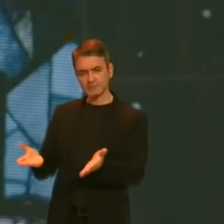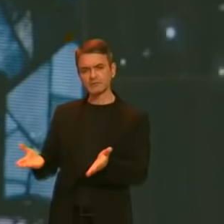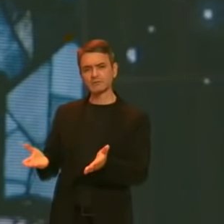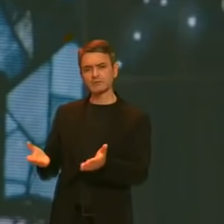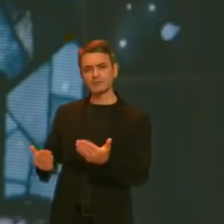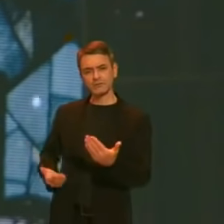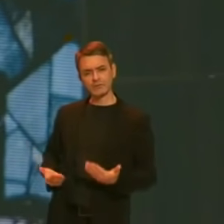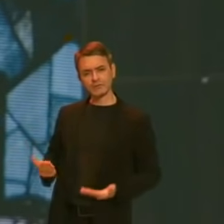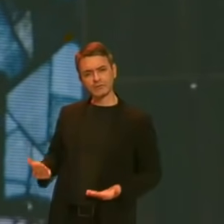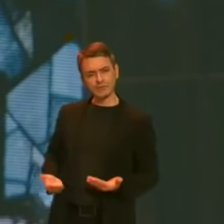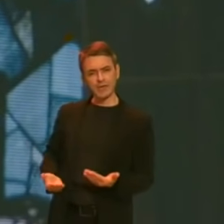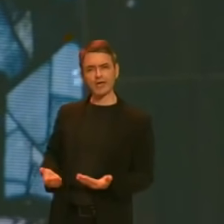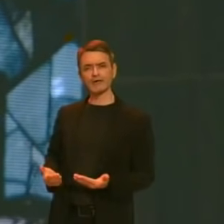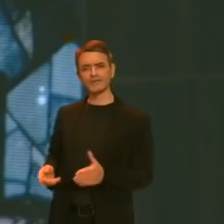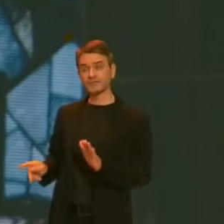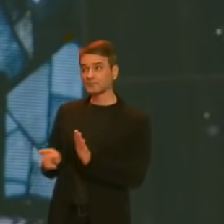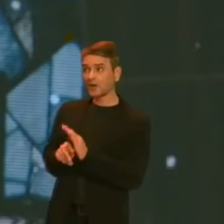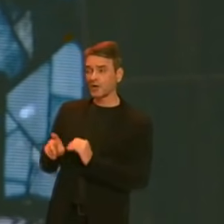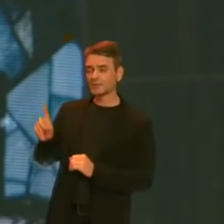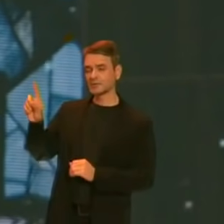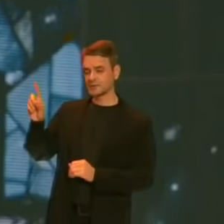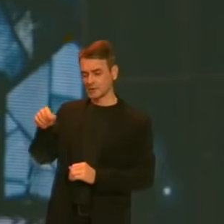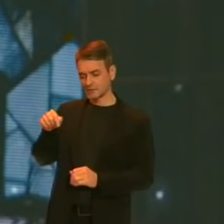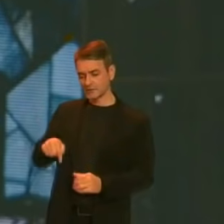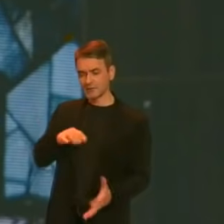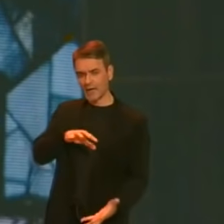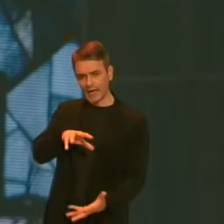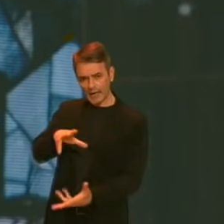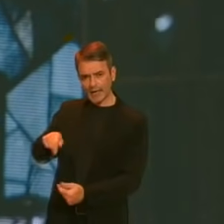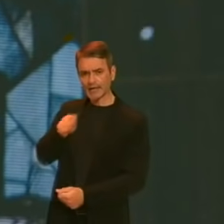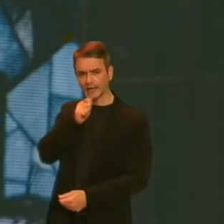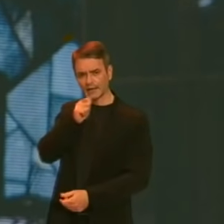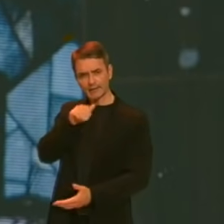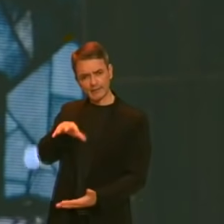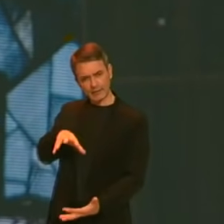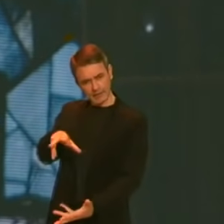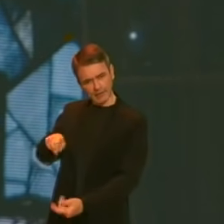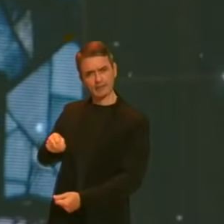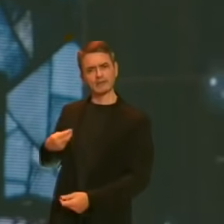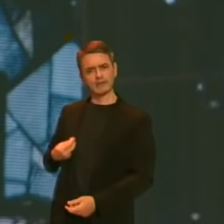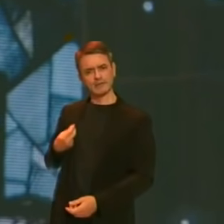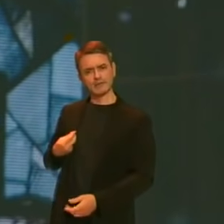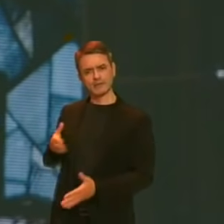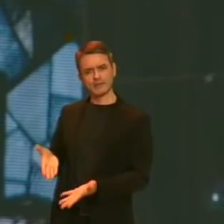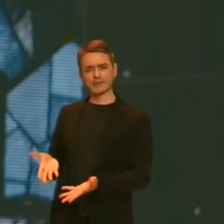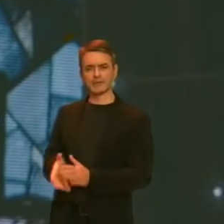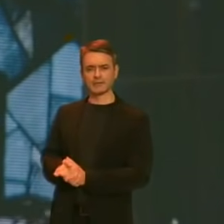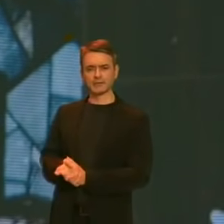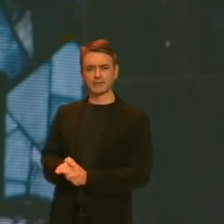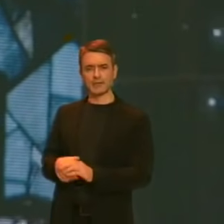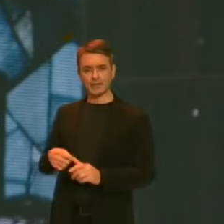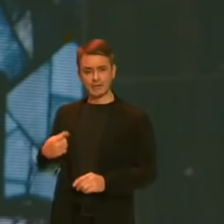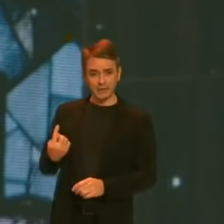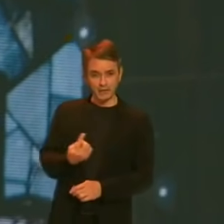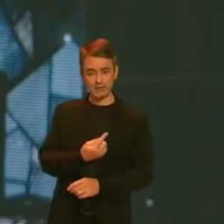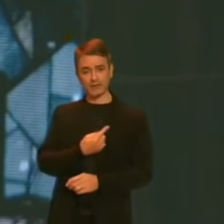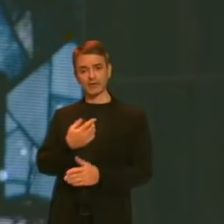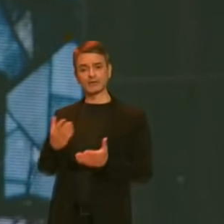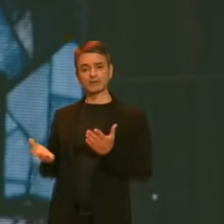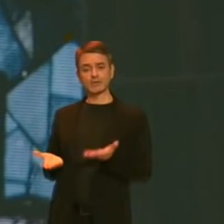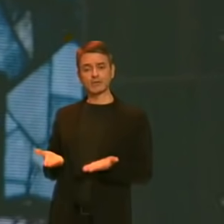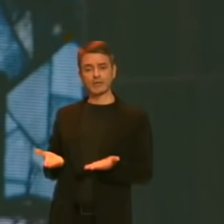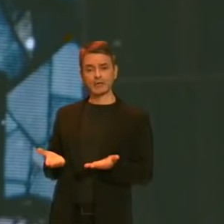de Deus vão estar aqui na terra, nós vamos estar aqui, e vamos poder ser instrumentos de Deus